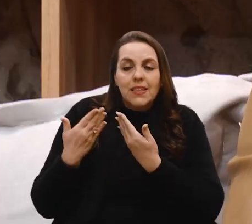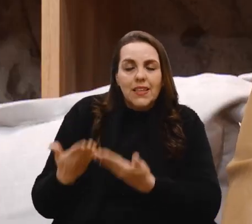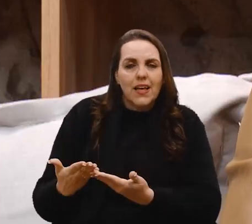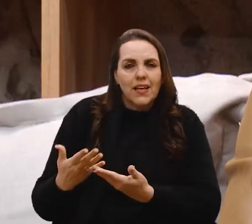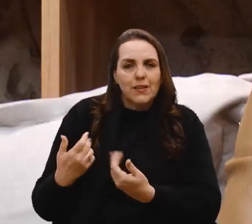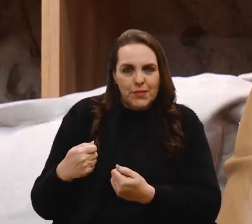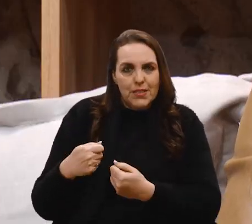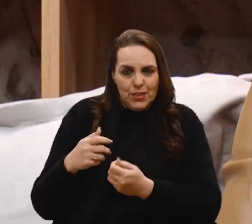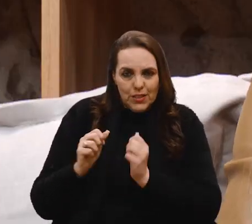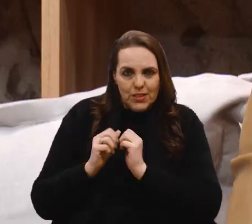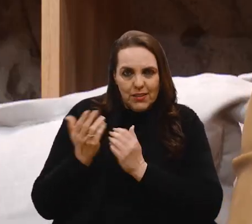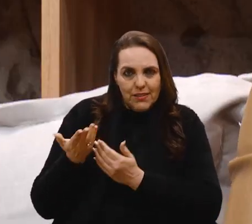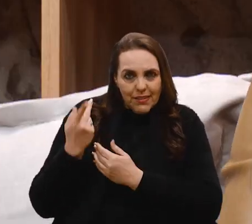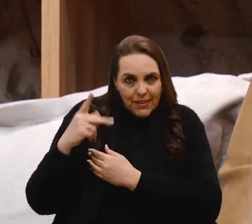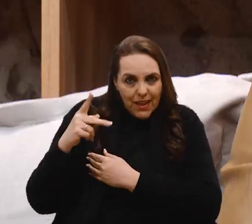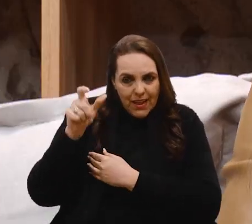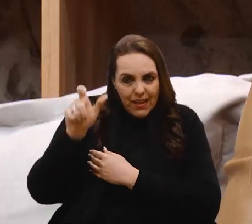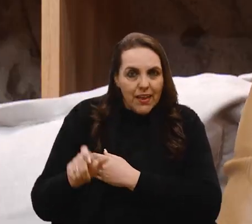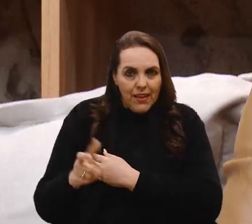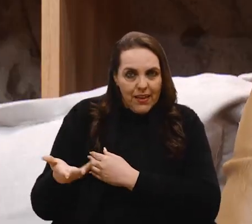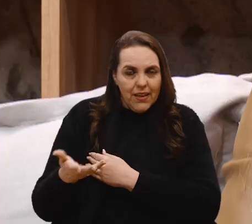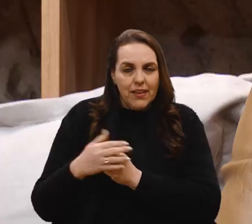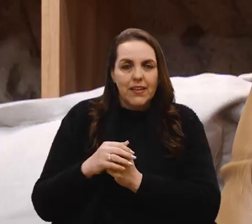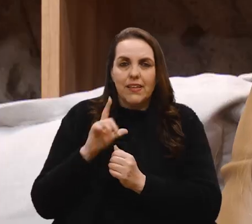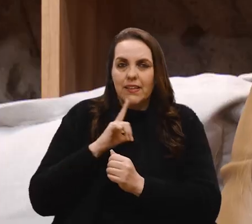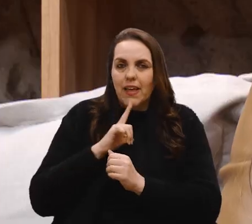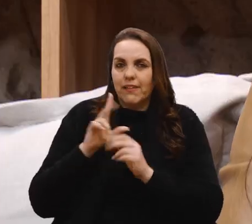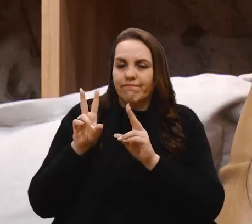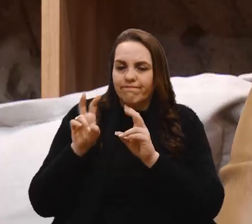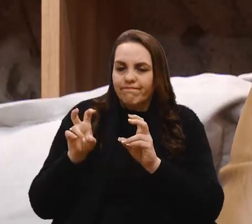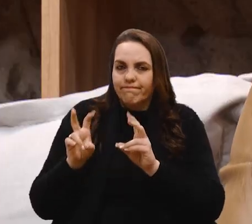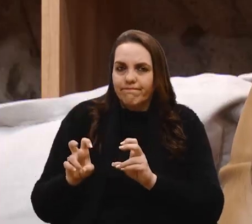vem junto com... Sim, tem muitas questões